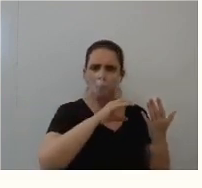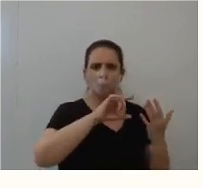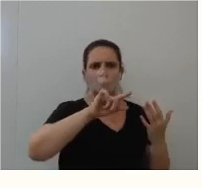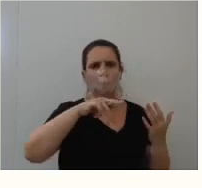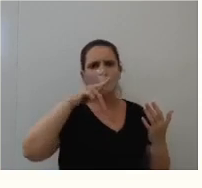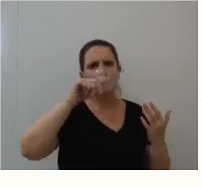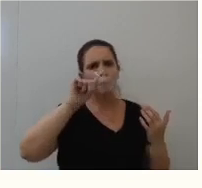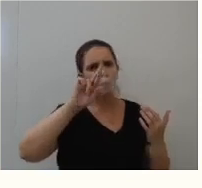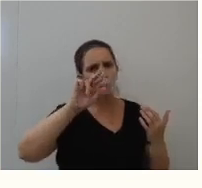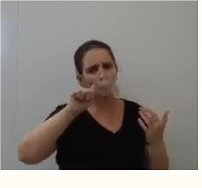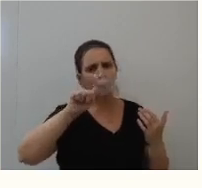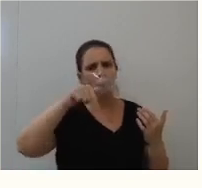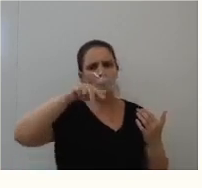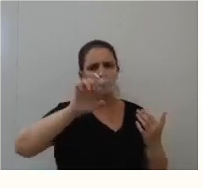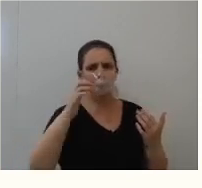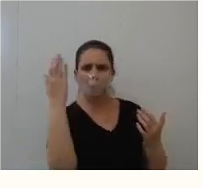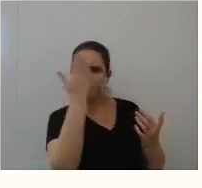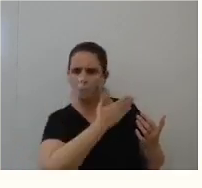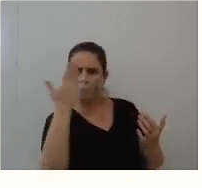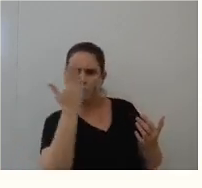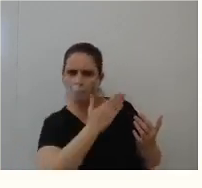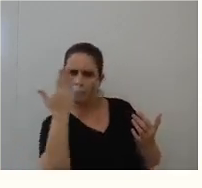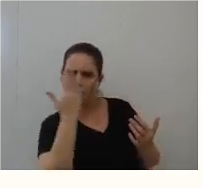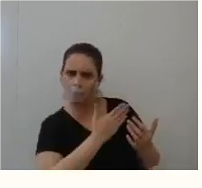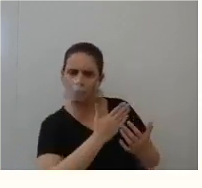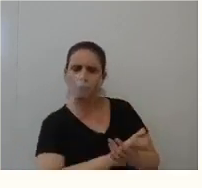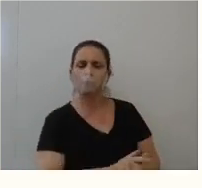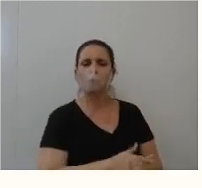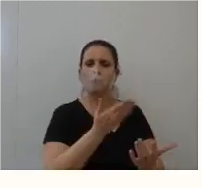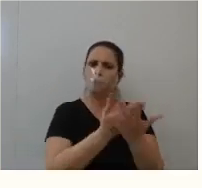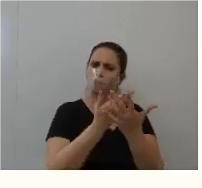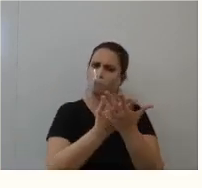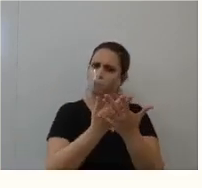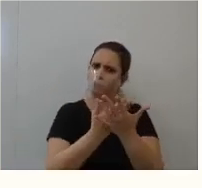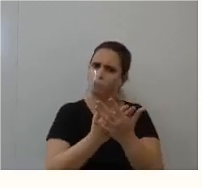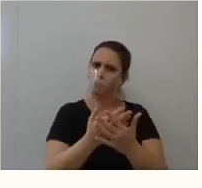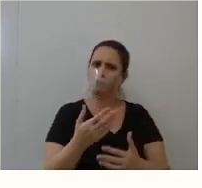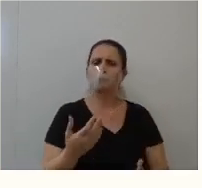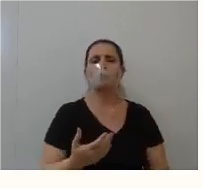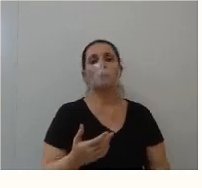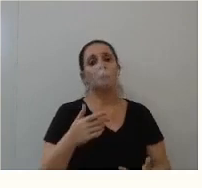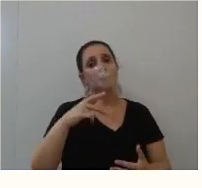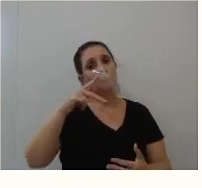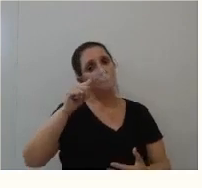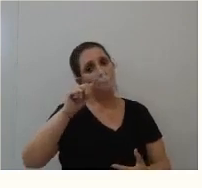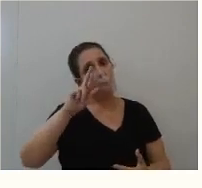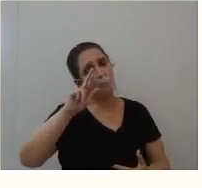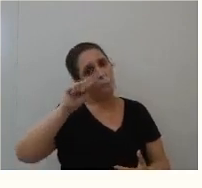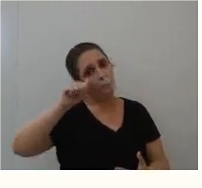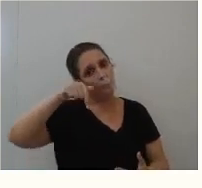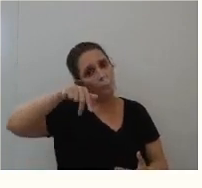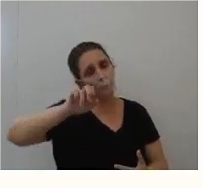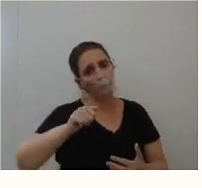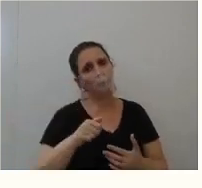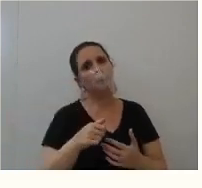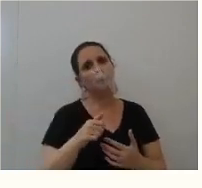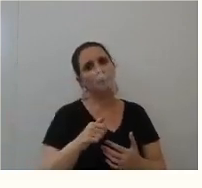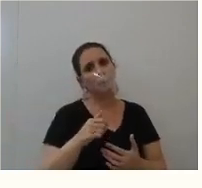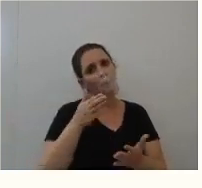que não o víssemos. Estuda bastante para que